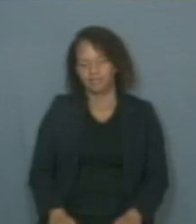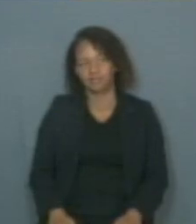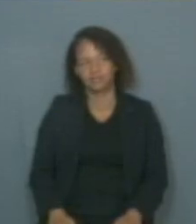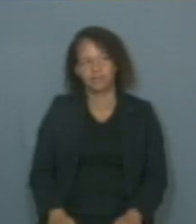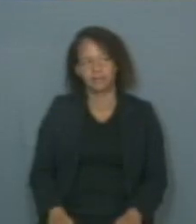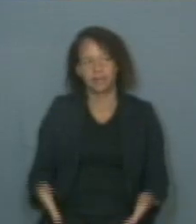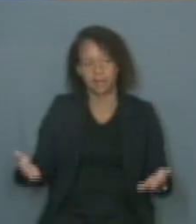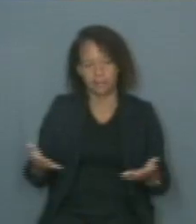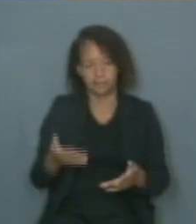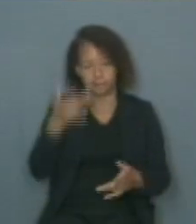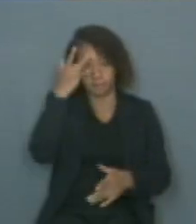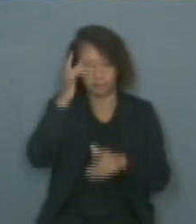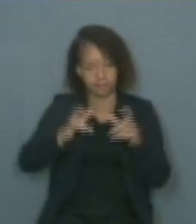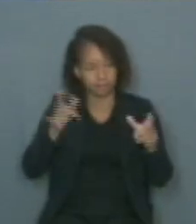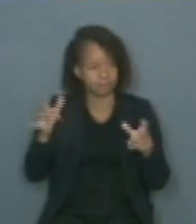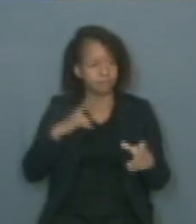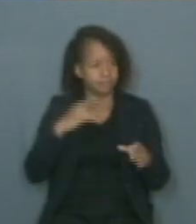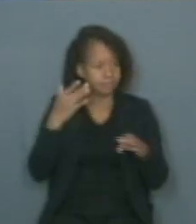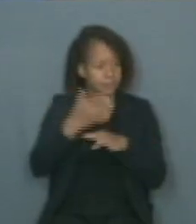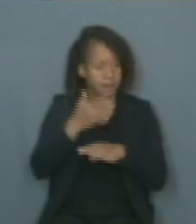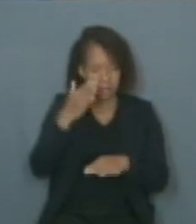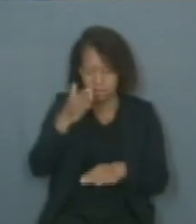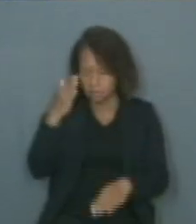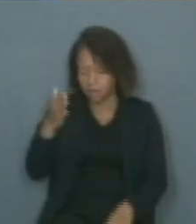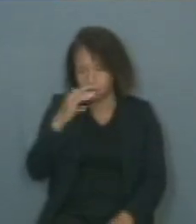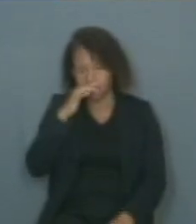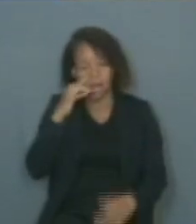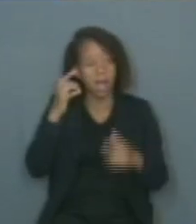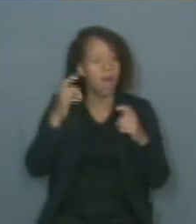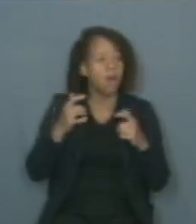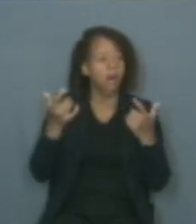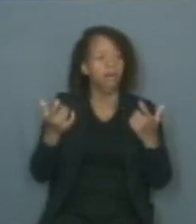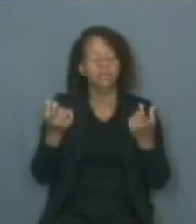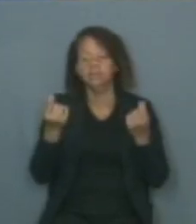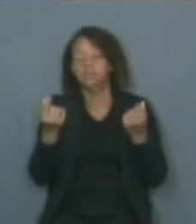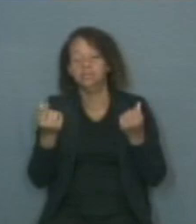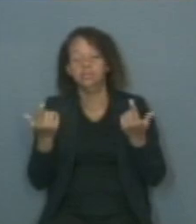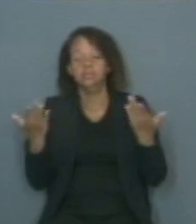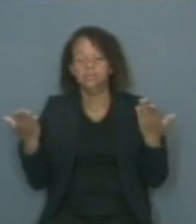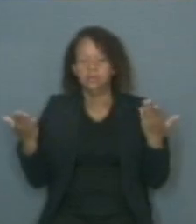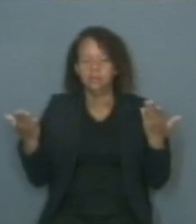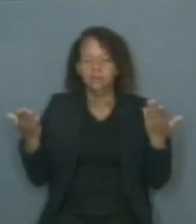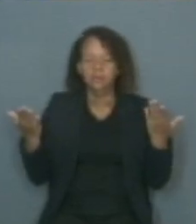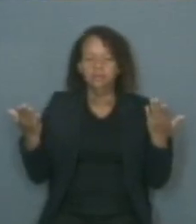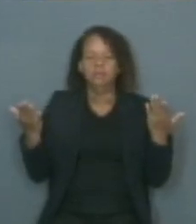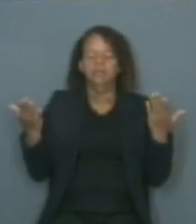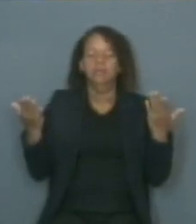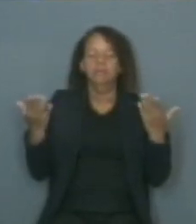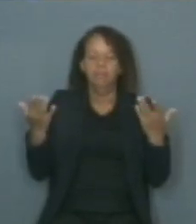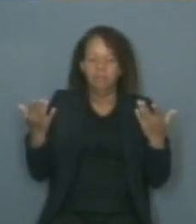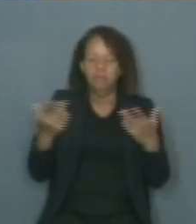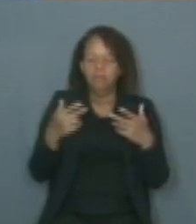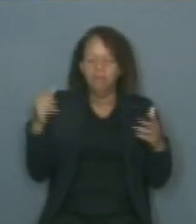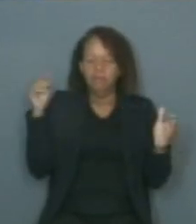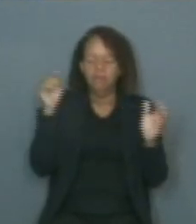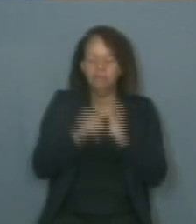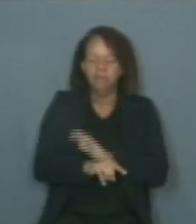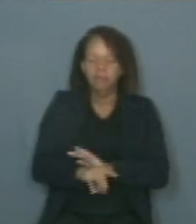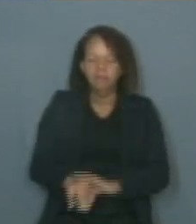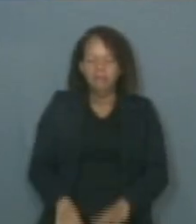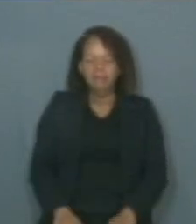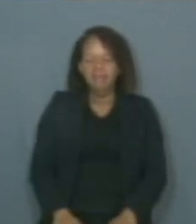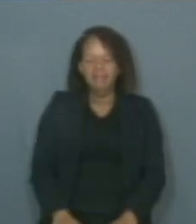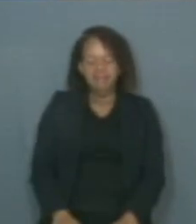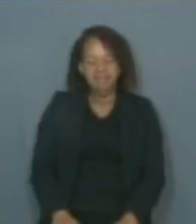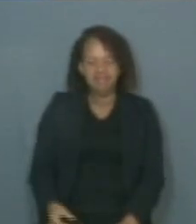Agora, o pessoal da prefeitura tem acesso lá dentro. Para onde foram as peças? Para onde foi o nosso dinheiro? É uma coisa que a gente tem que perguntar.